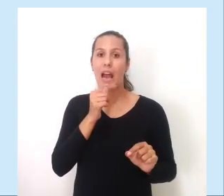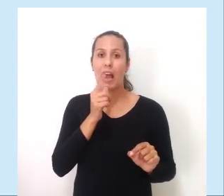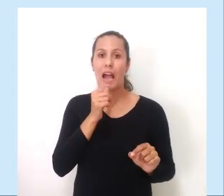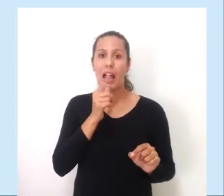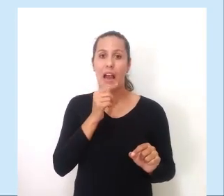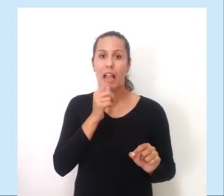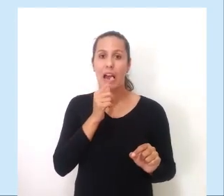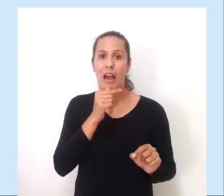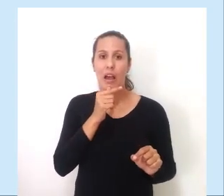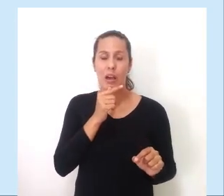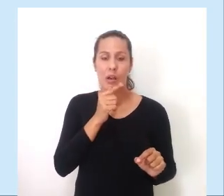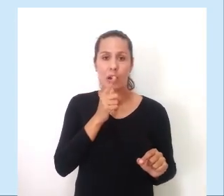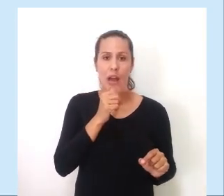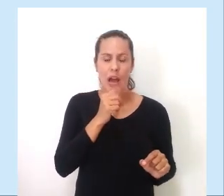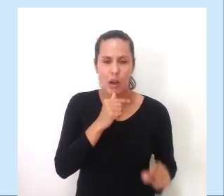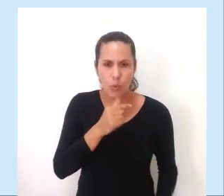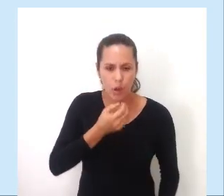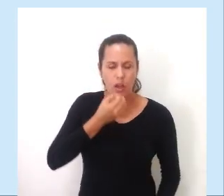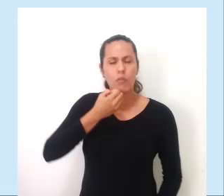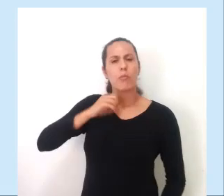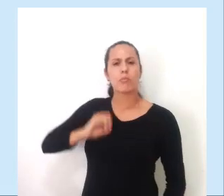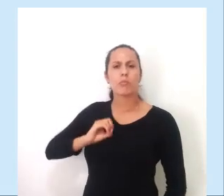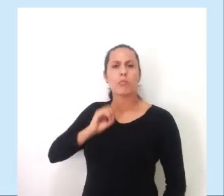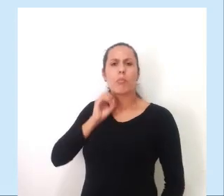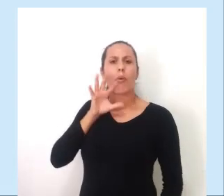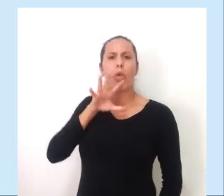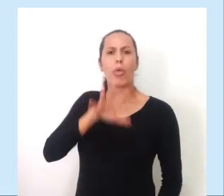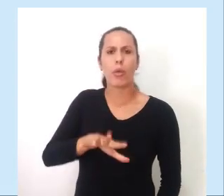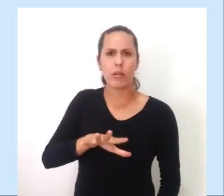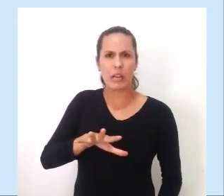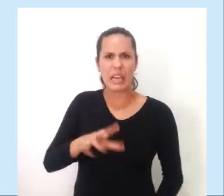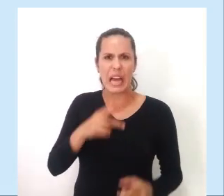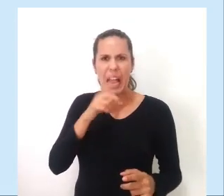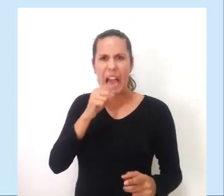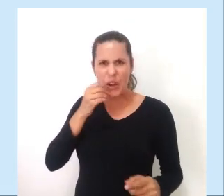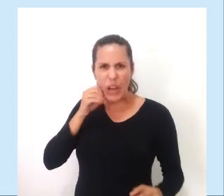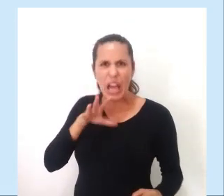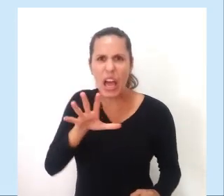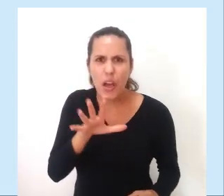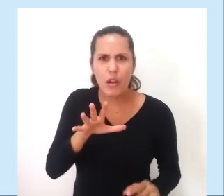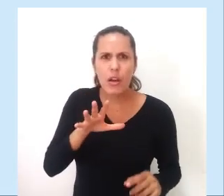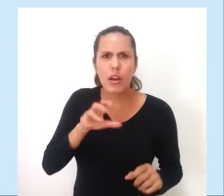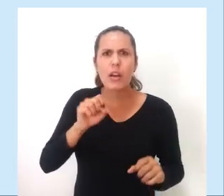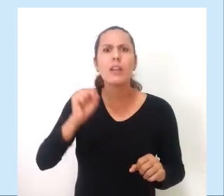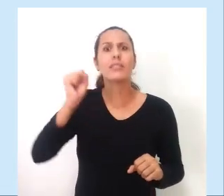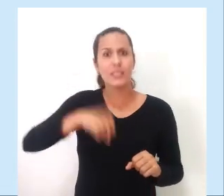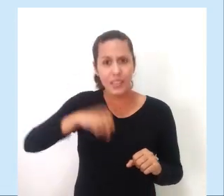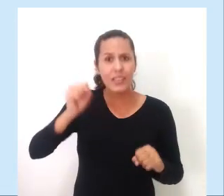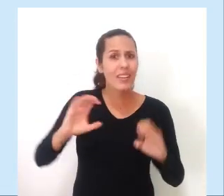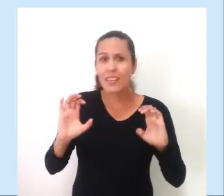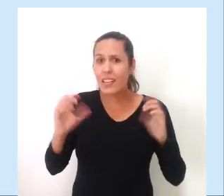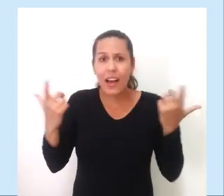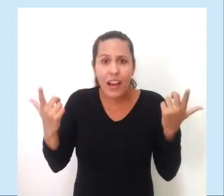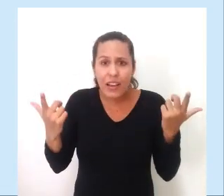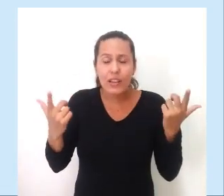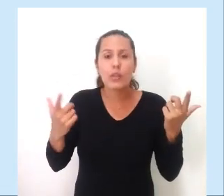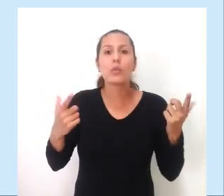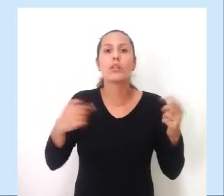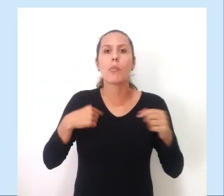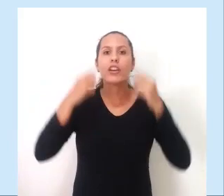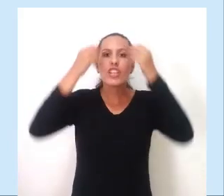A gente elimina a água respirando, Dantas? Claro. A gente elimina a água respirando, a gente elimina a